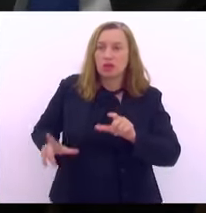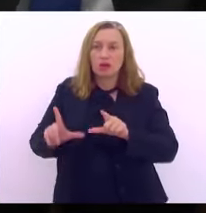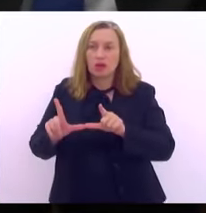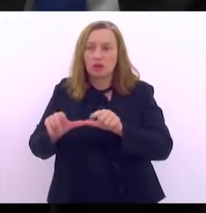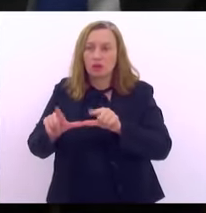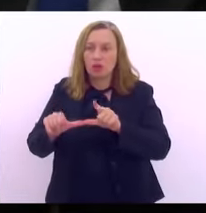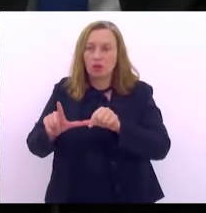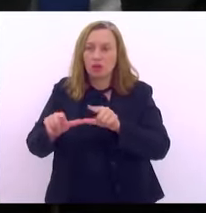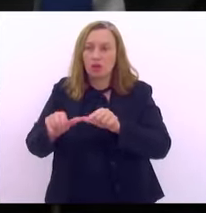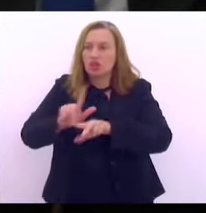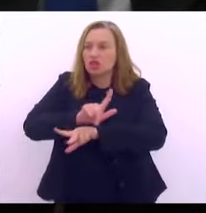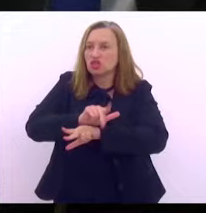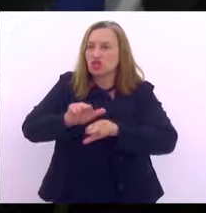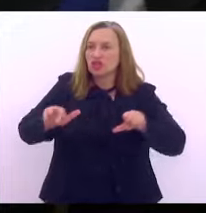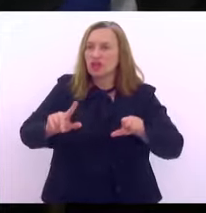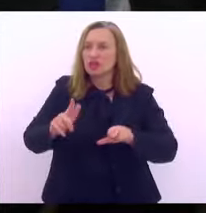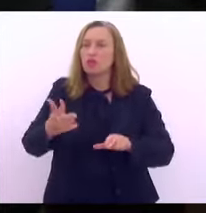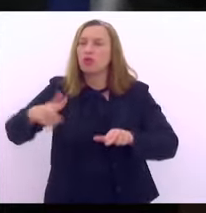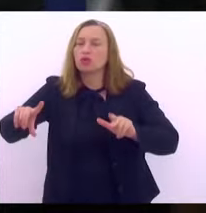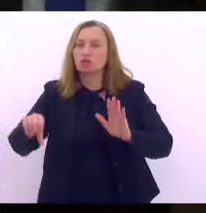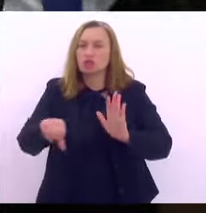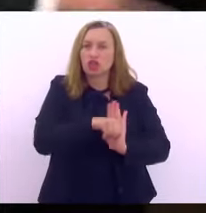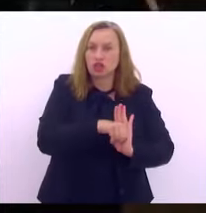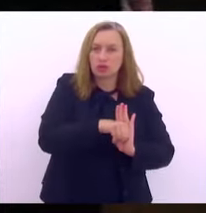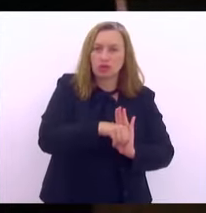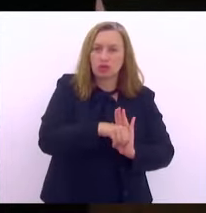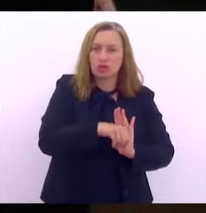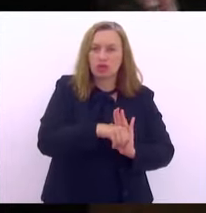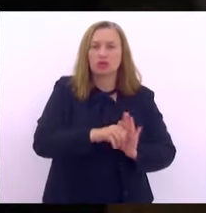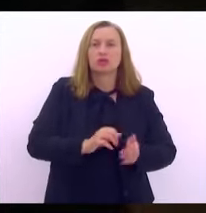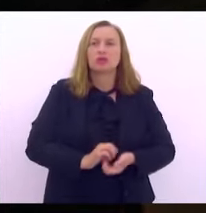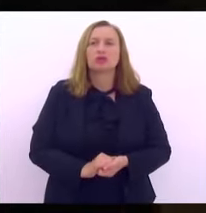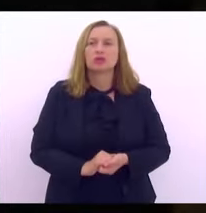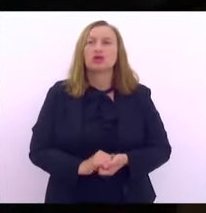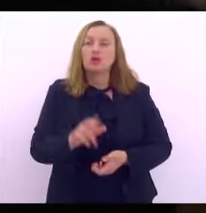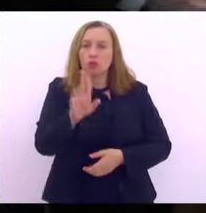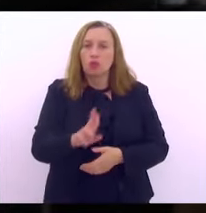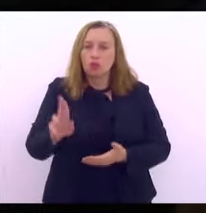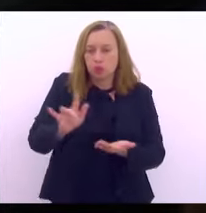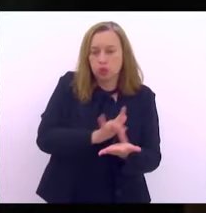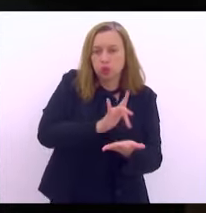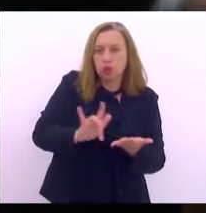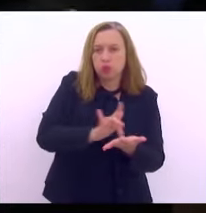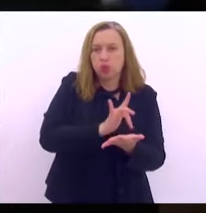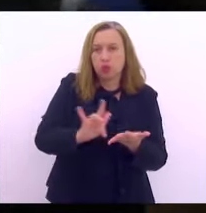se cometem diversos outros crimes usando o celular de dentro do presídio.